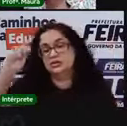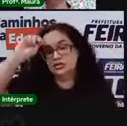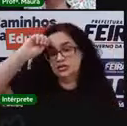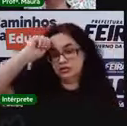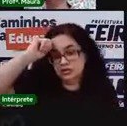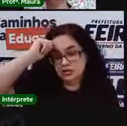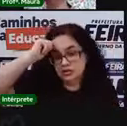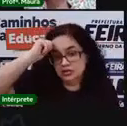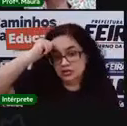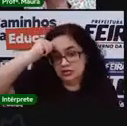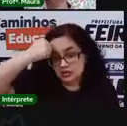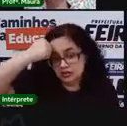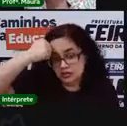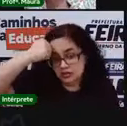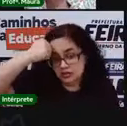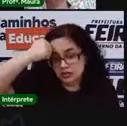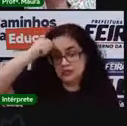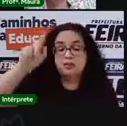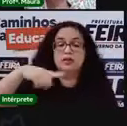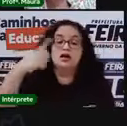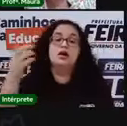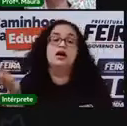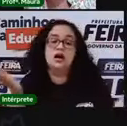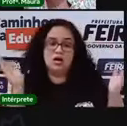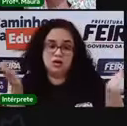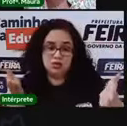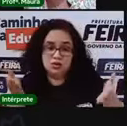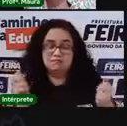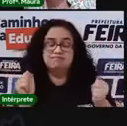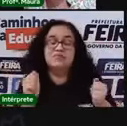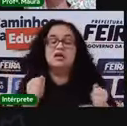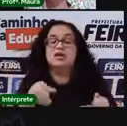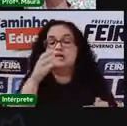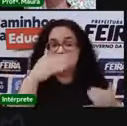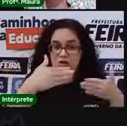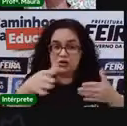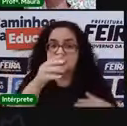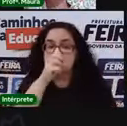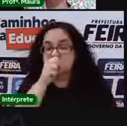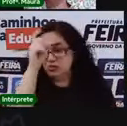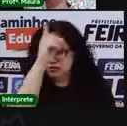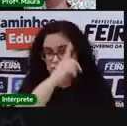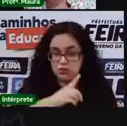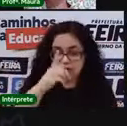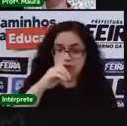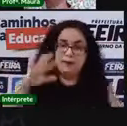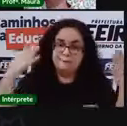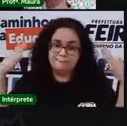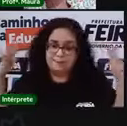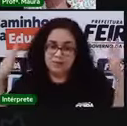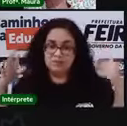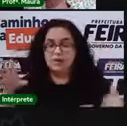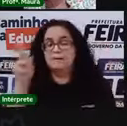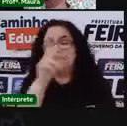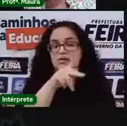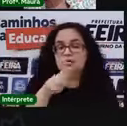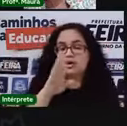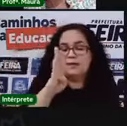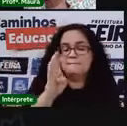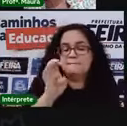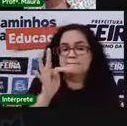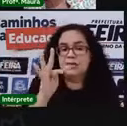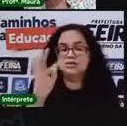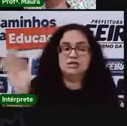ser lançados agora, nesse final de semana. Nossos parabéns à professora Beth Bastos por estar